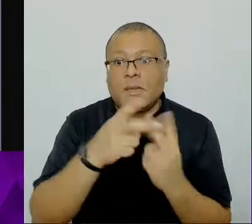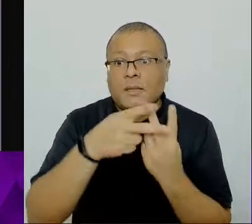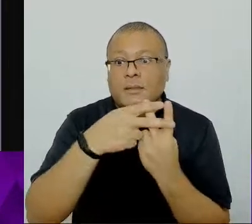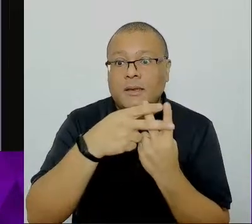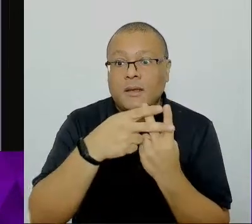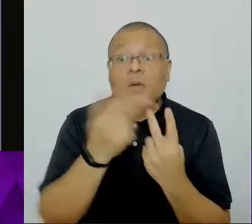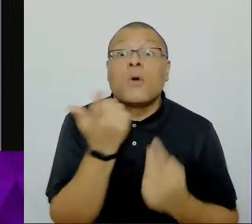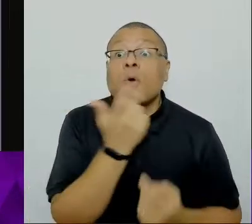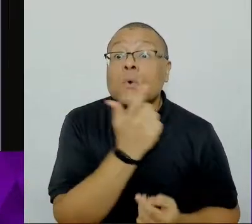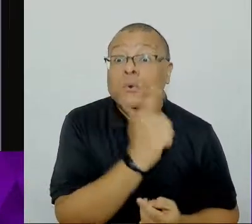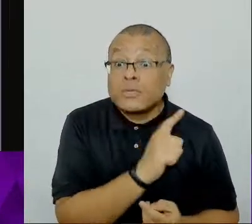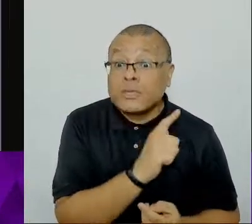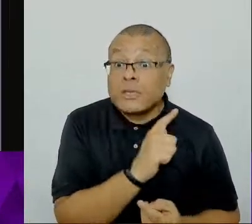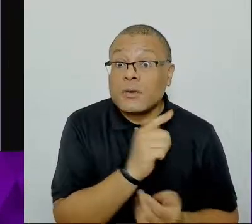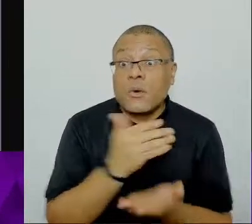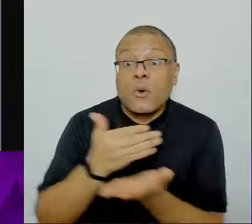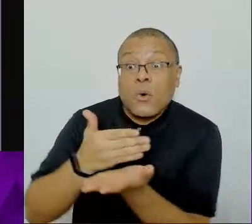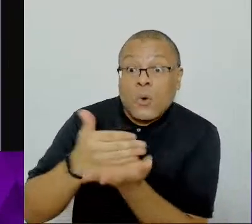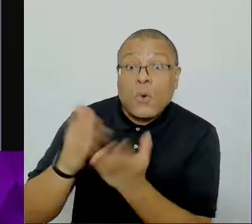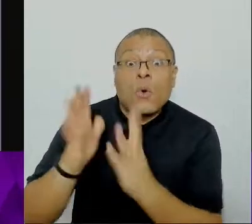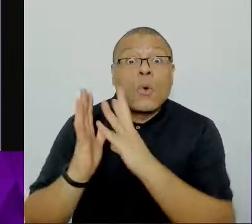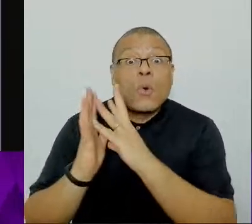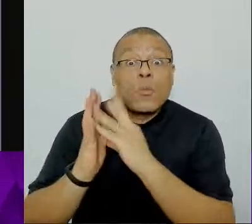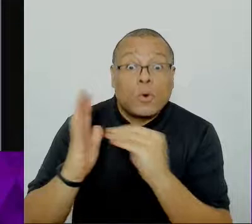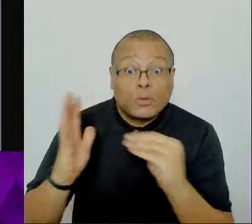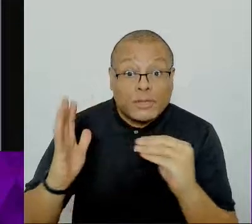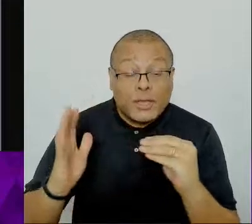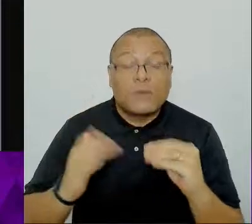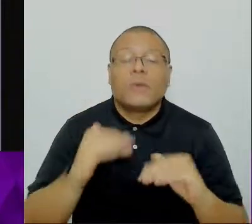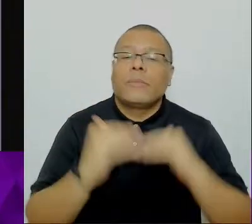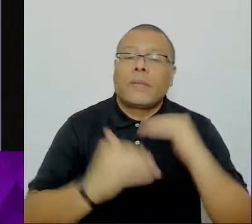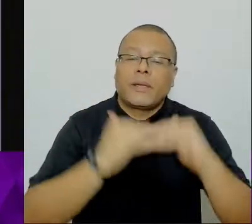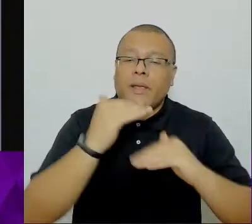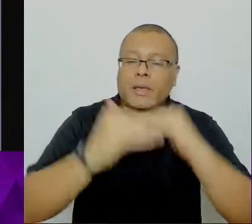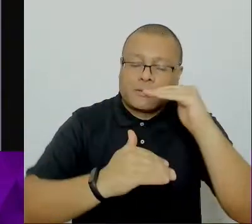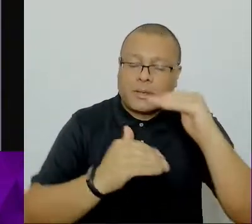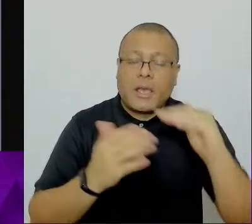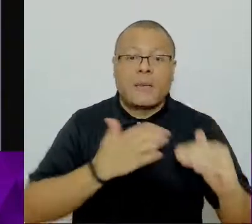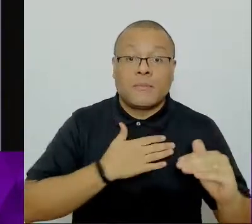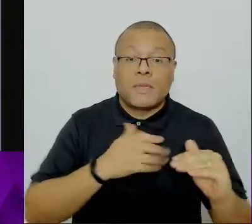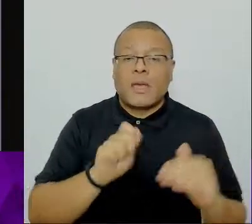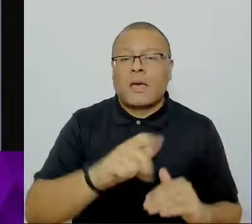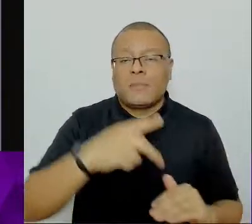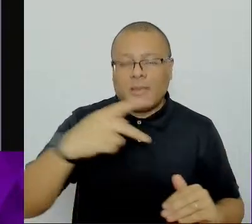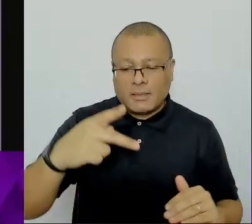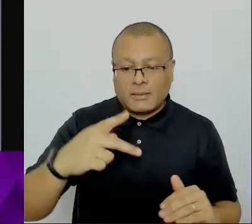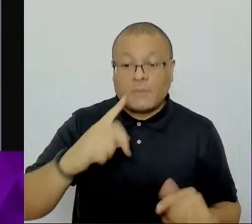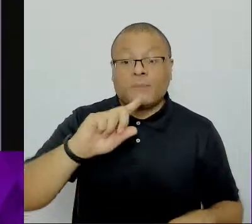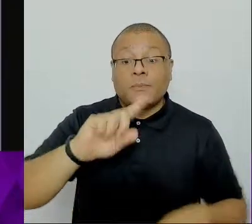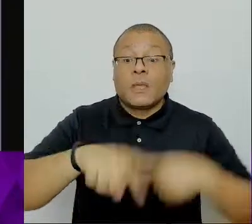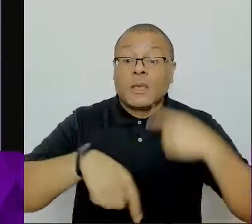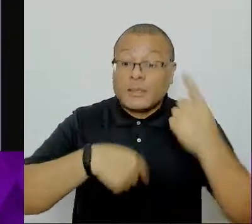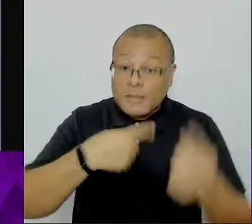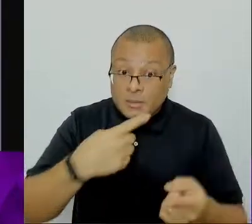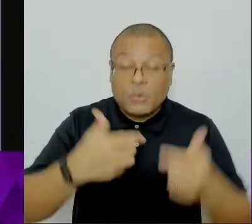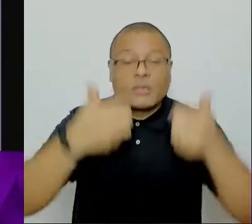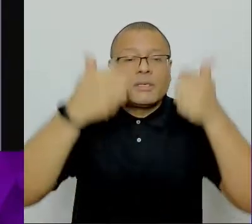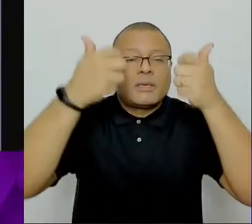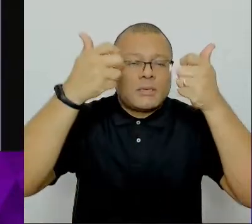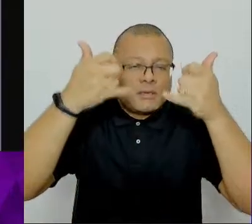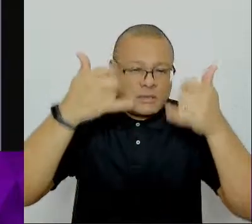consigo partir de um modelo para desenvolver a minha própria aplicação, e depois falar